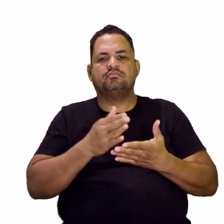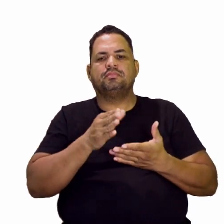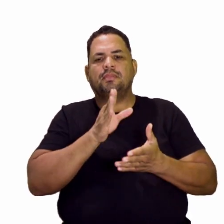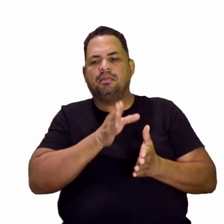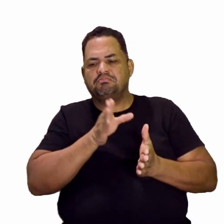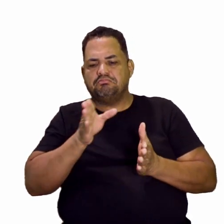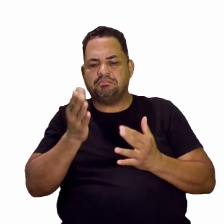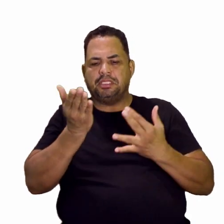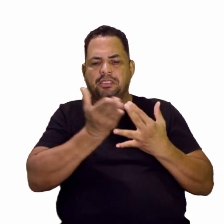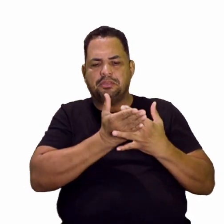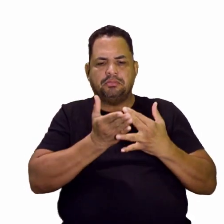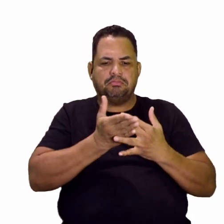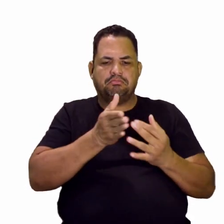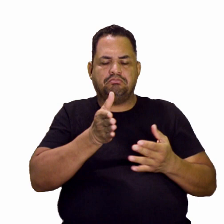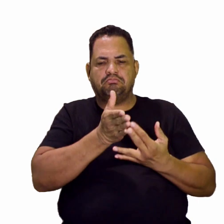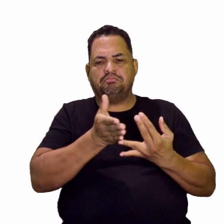tempo,